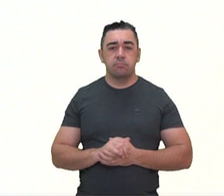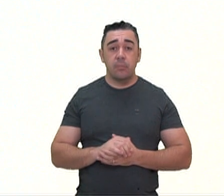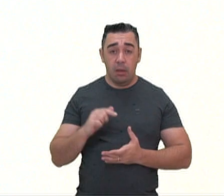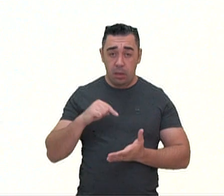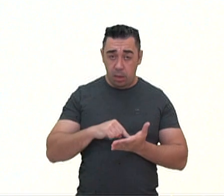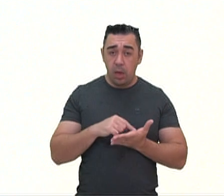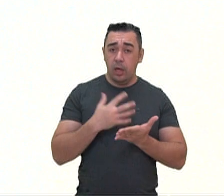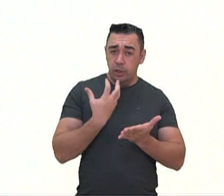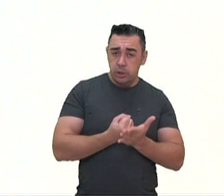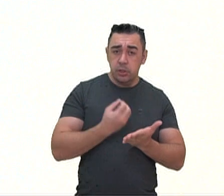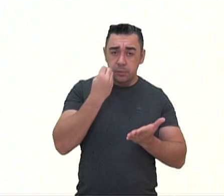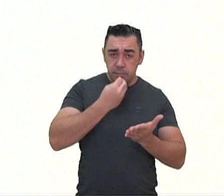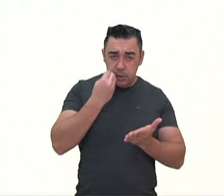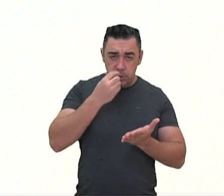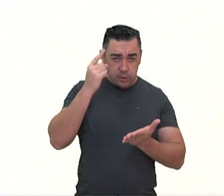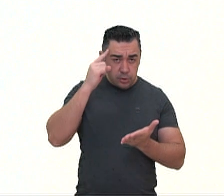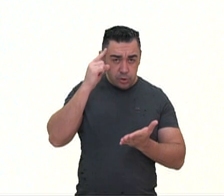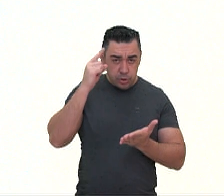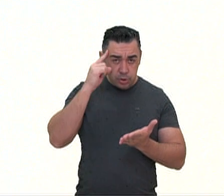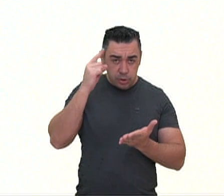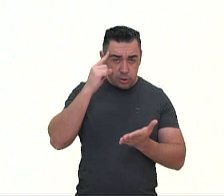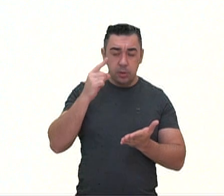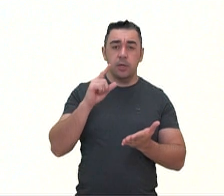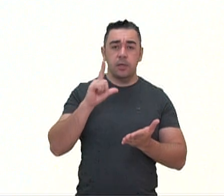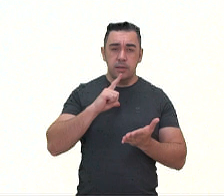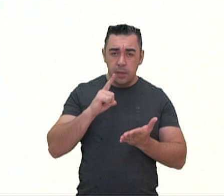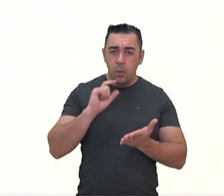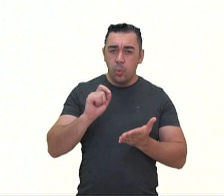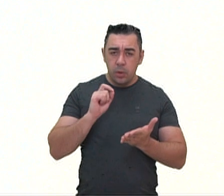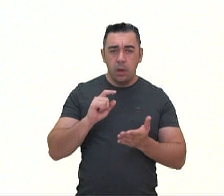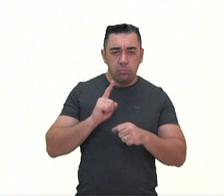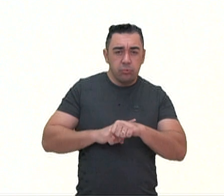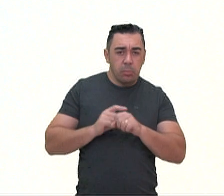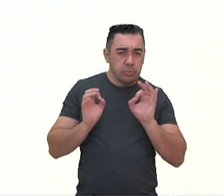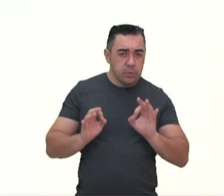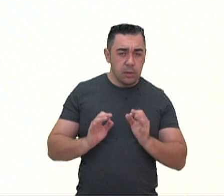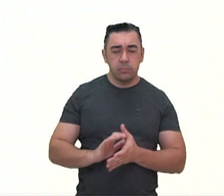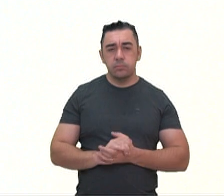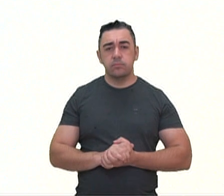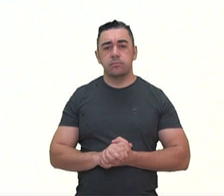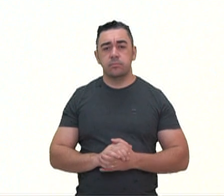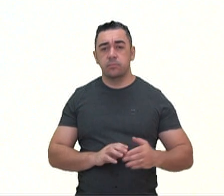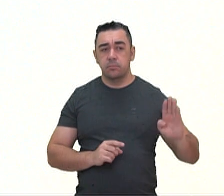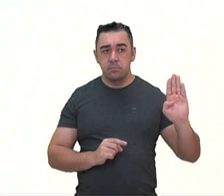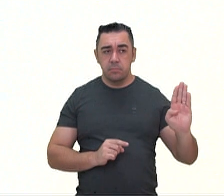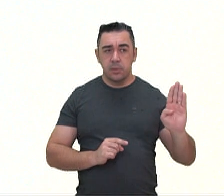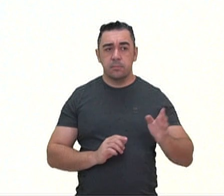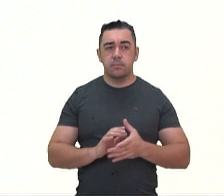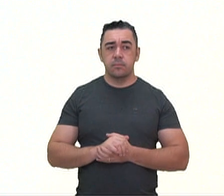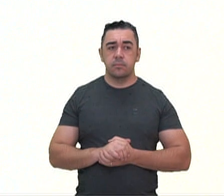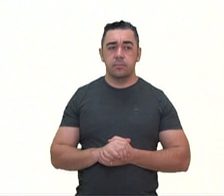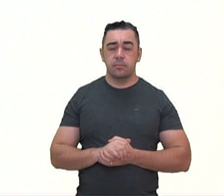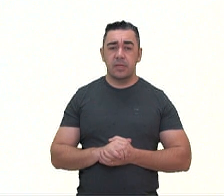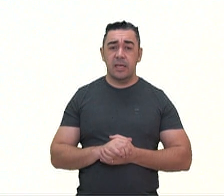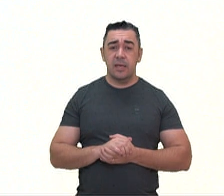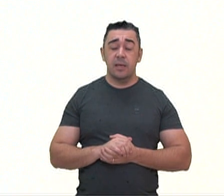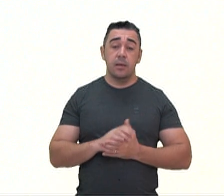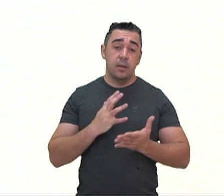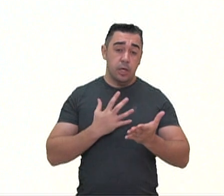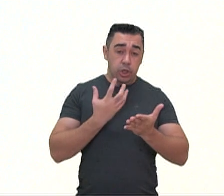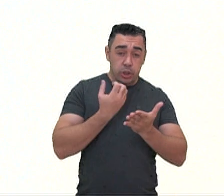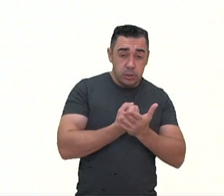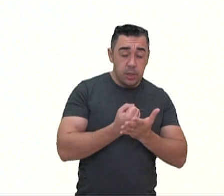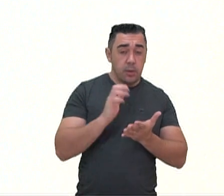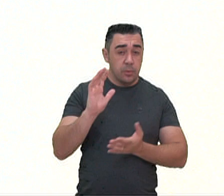registrar as experiências cotidianas, situando-as no tempo. Letra B.